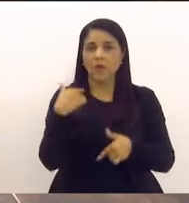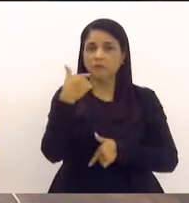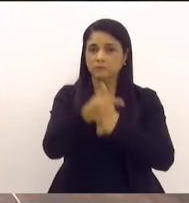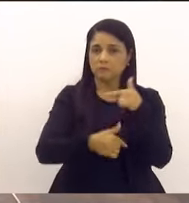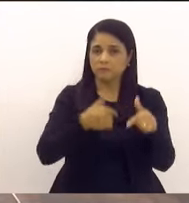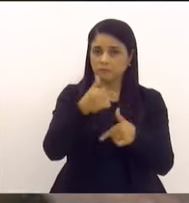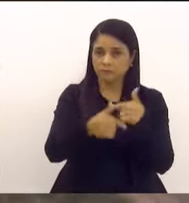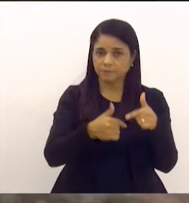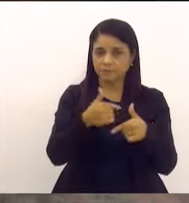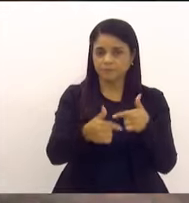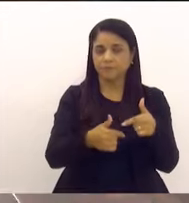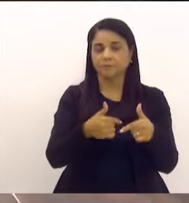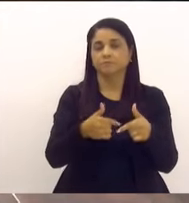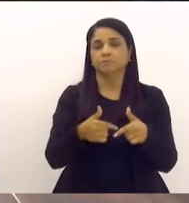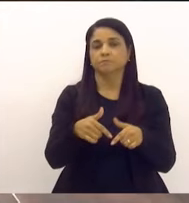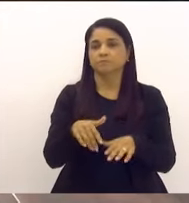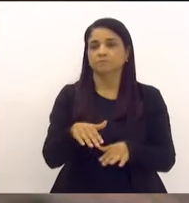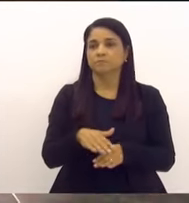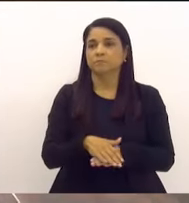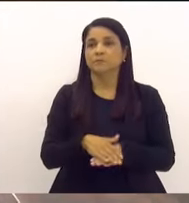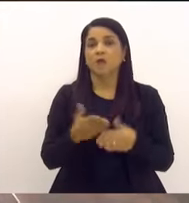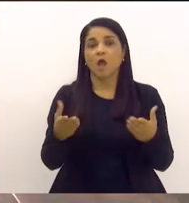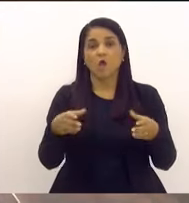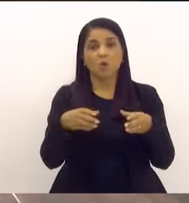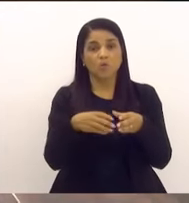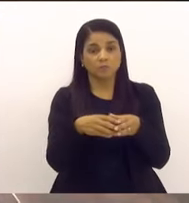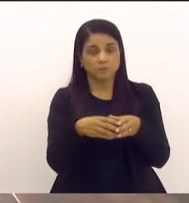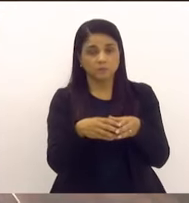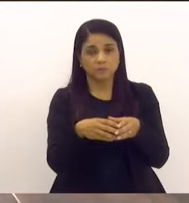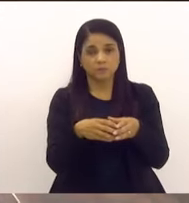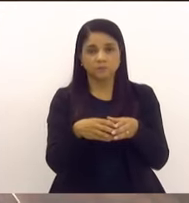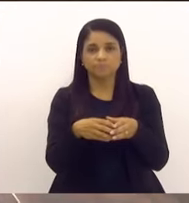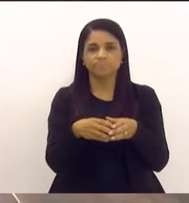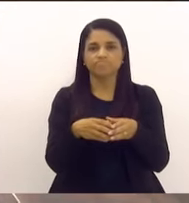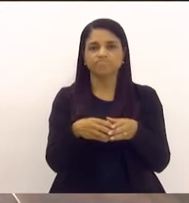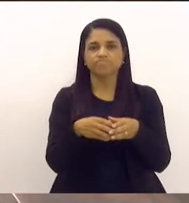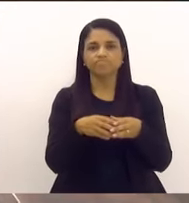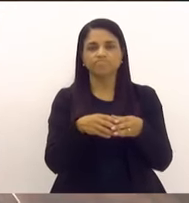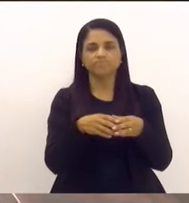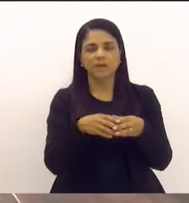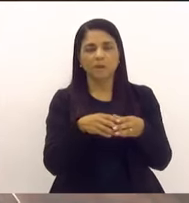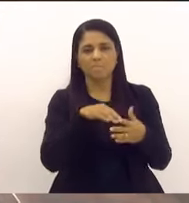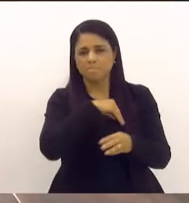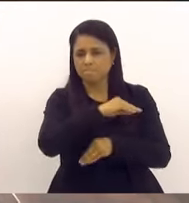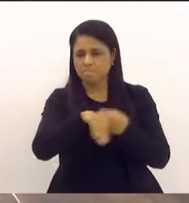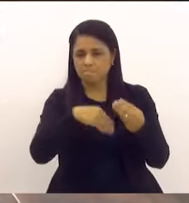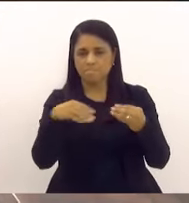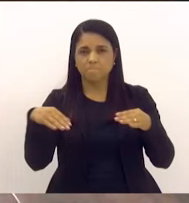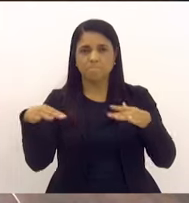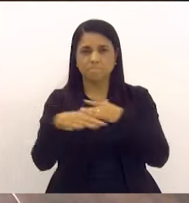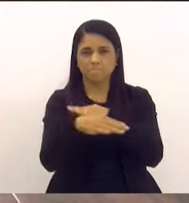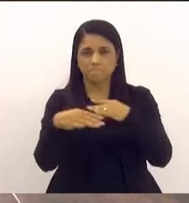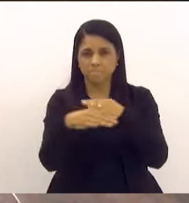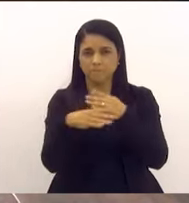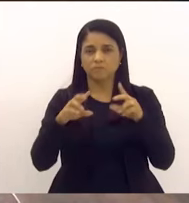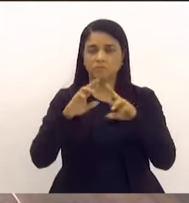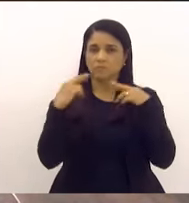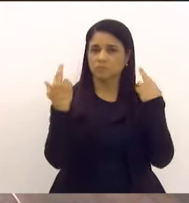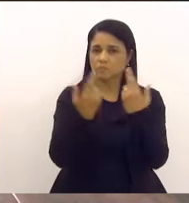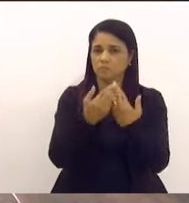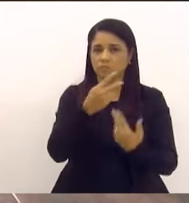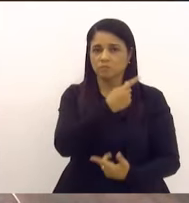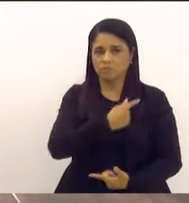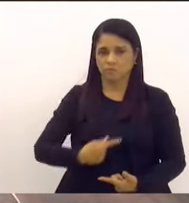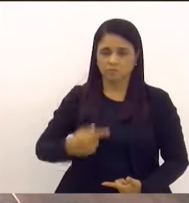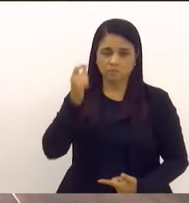trabalhando. Então, presidente, a Comissão contra a Desordem Urbana já se reuniu com o governador Cláudio Castro. Nós